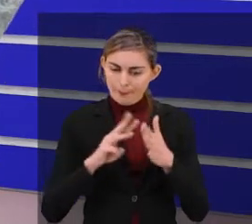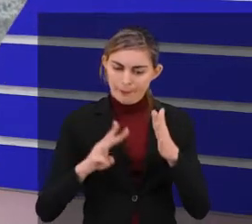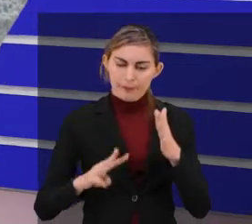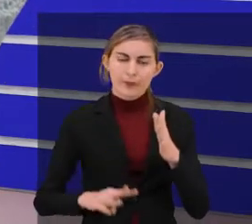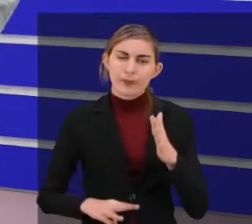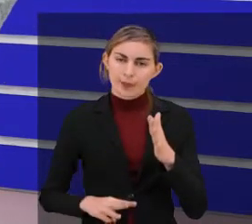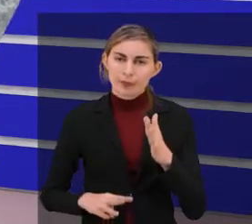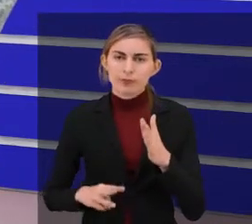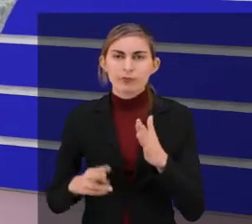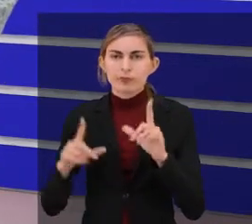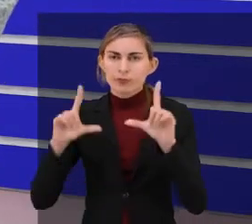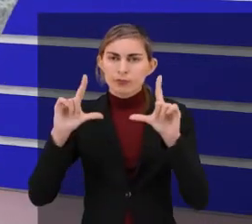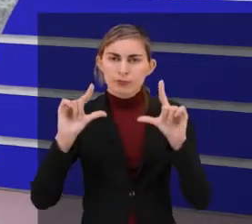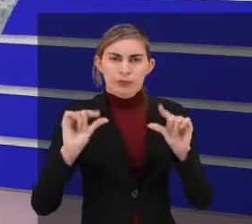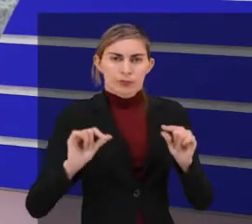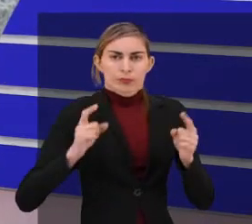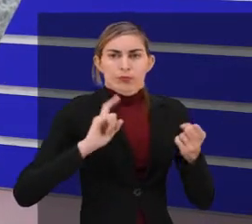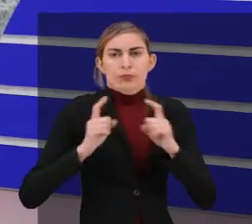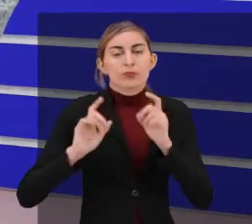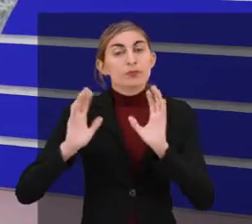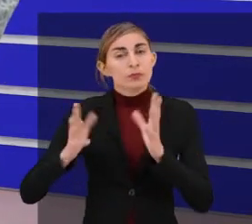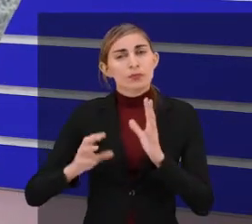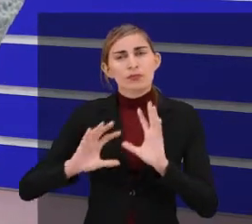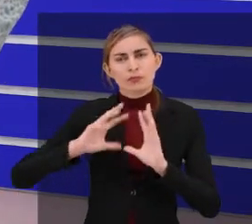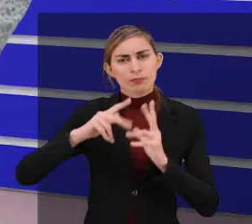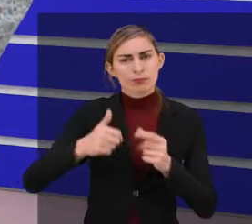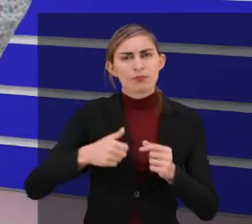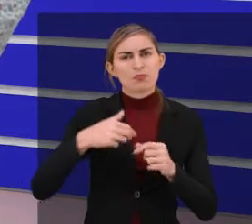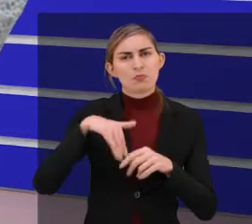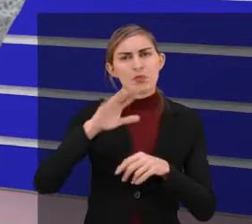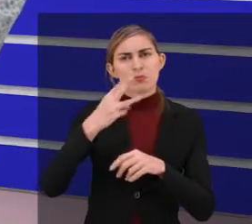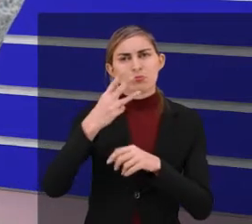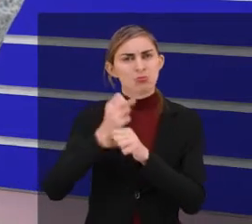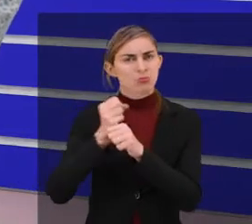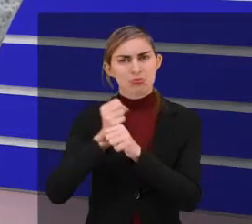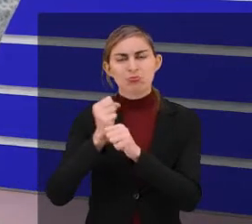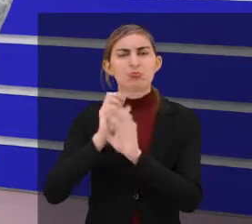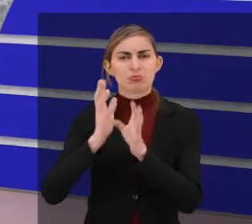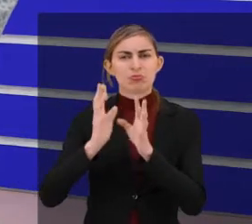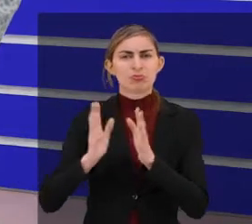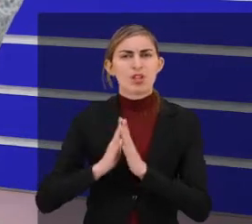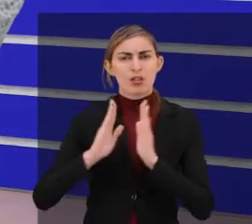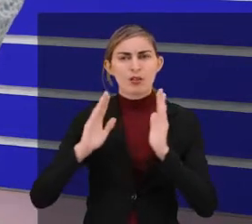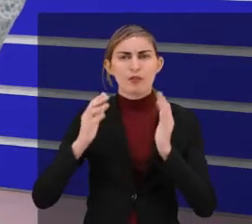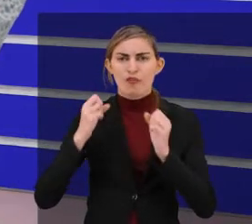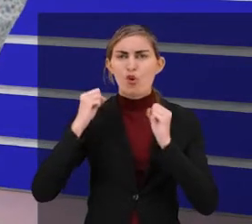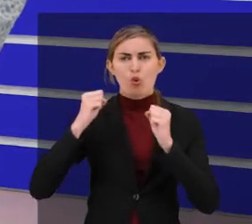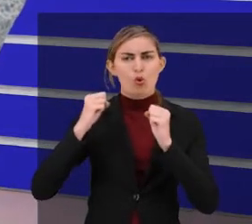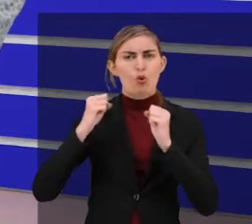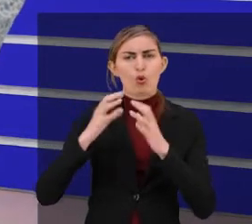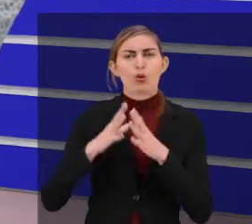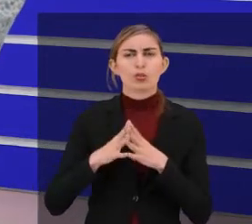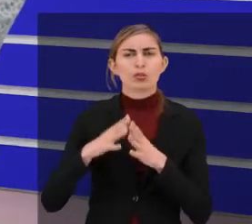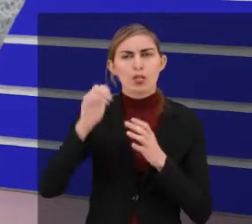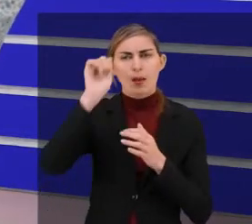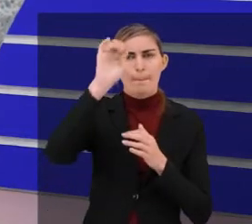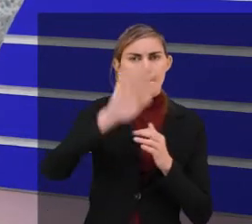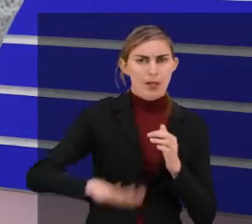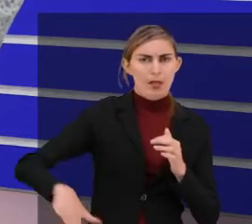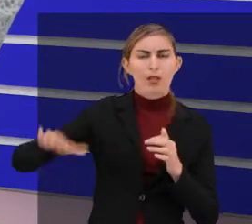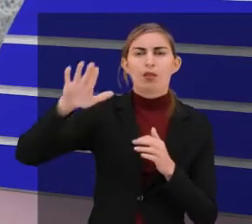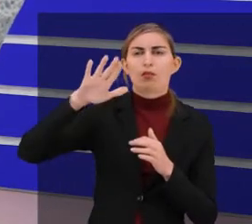metodologia de resolução de conflitos, ela já existe no mundo há mais de 30 anos, né? Muito forte no norte da América,